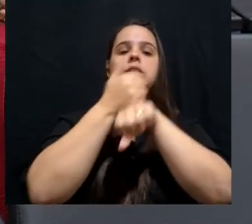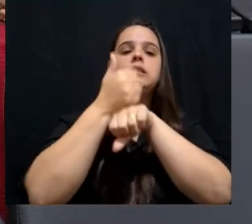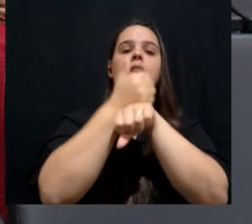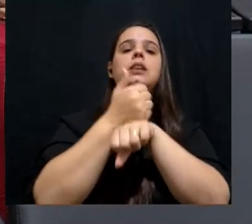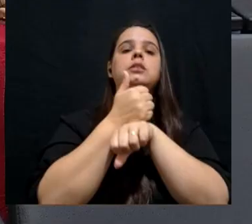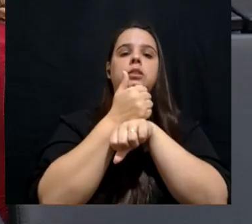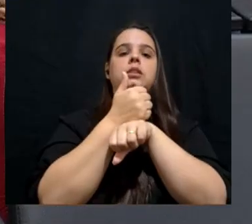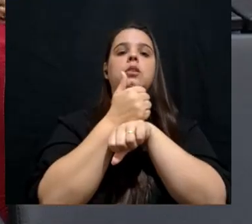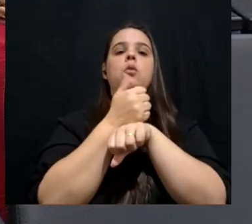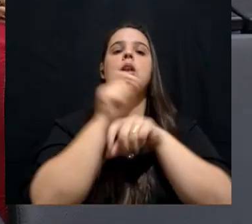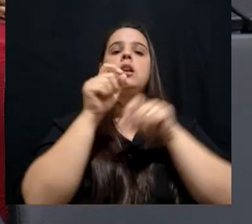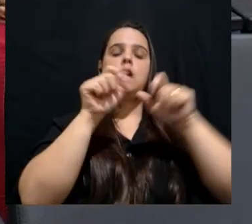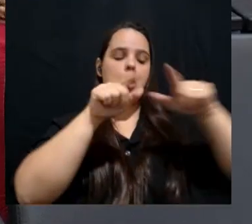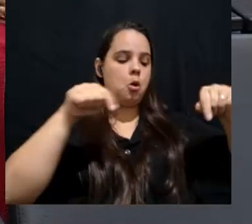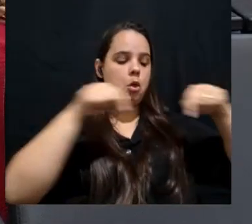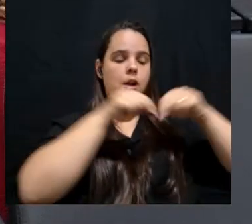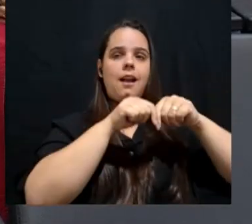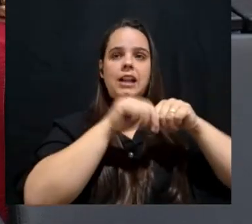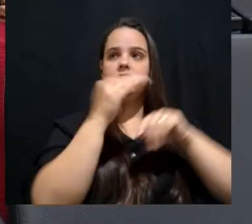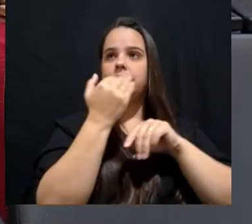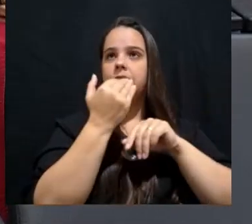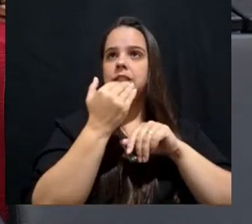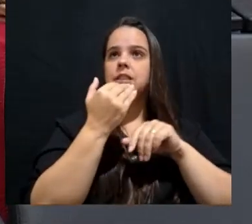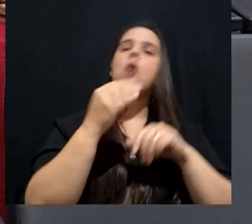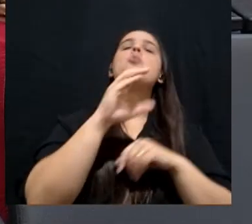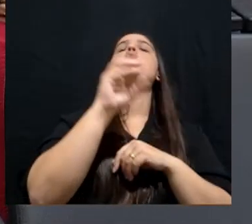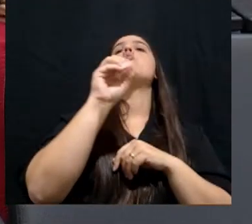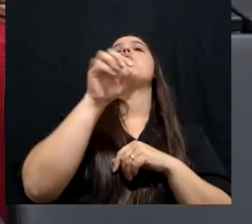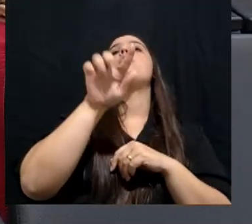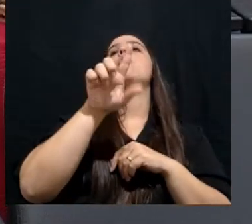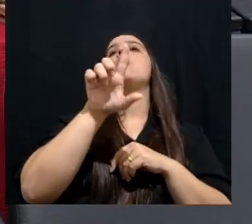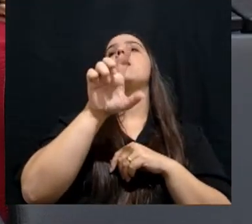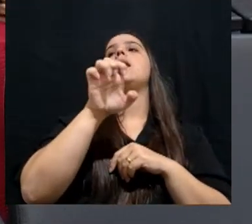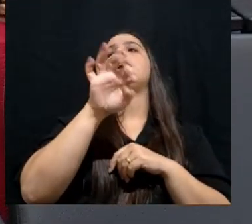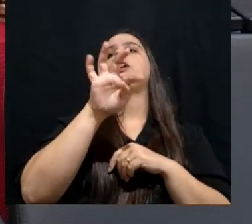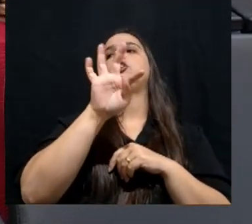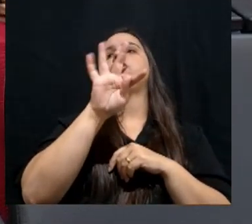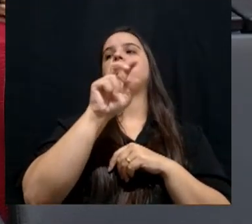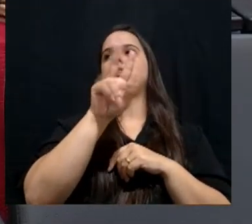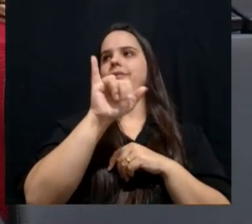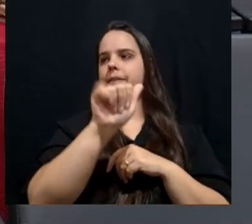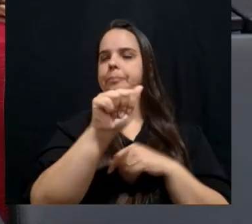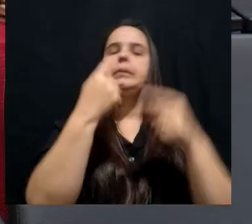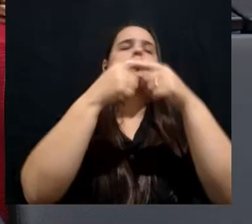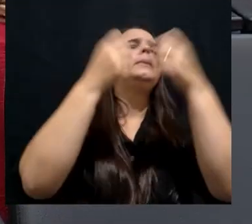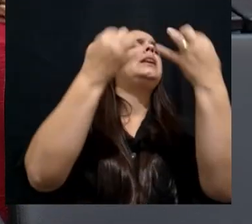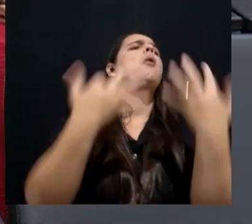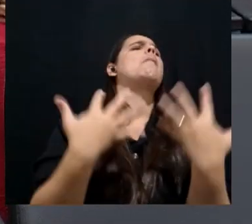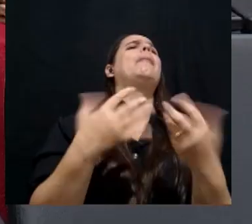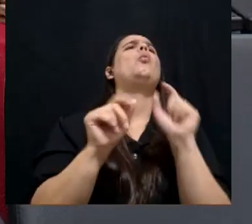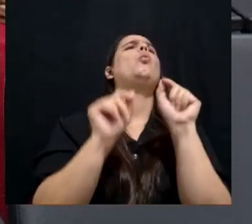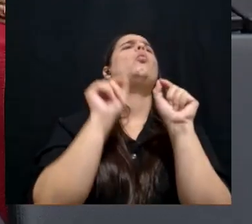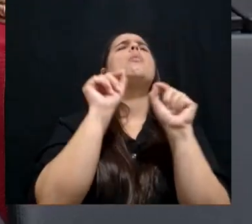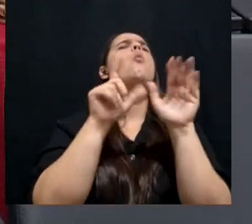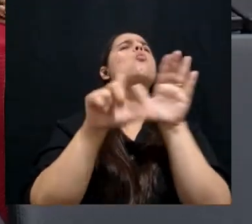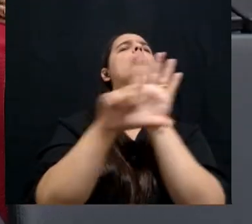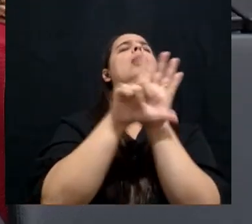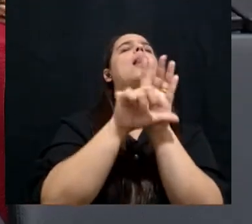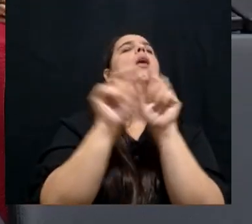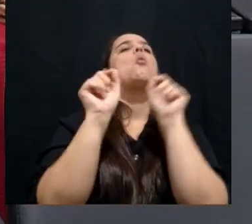refeições coletivas. Né, fala um pouquinho sobre, então, essa lei e também o que altera, né, qual é